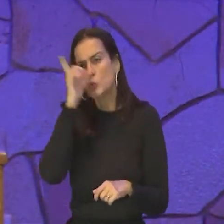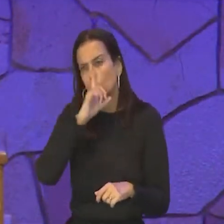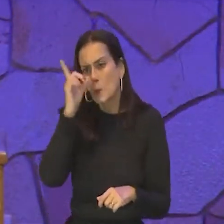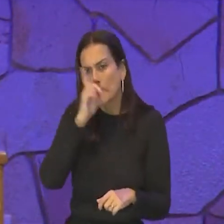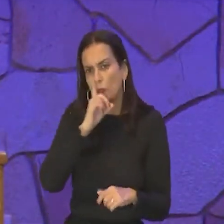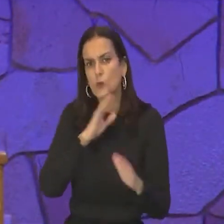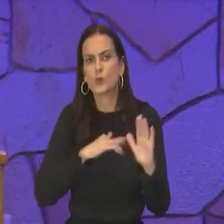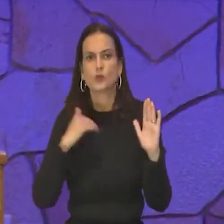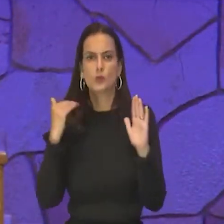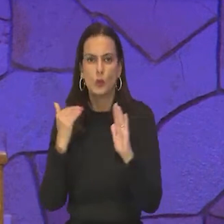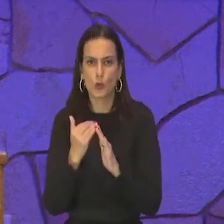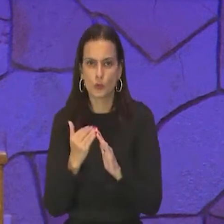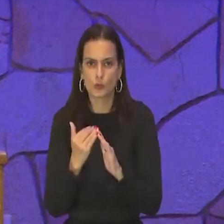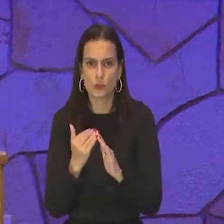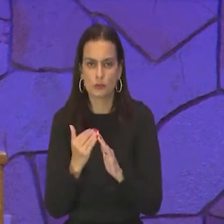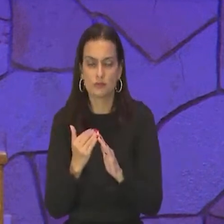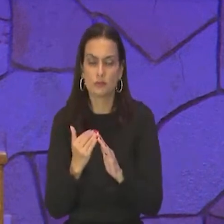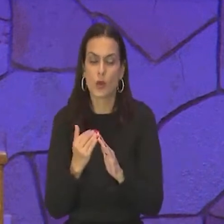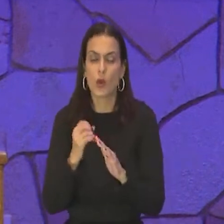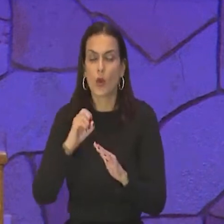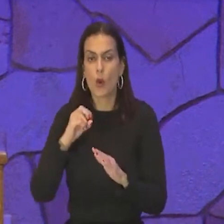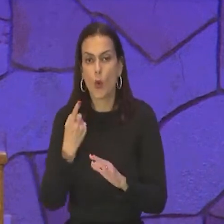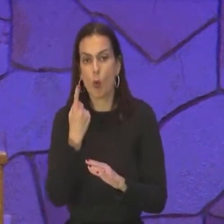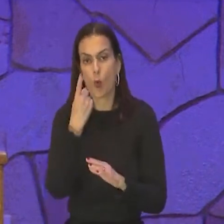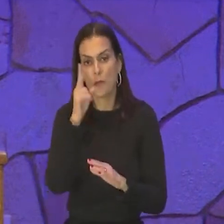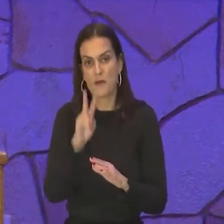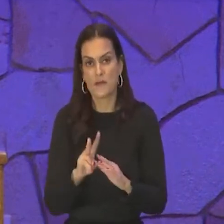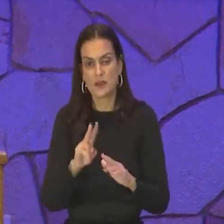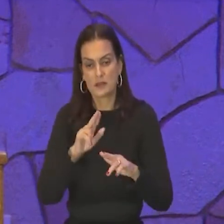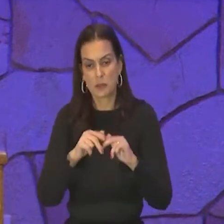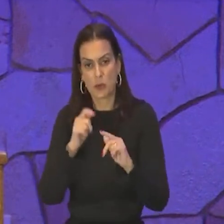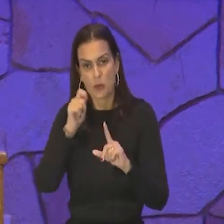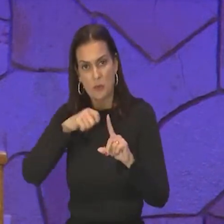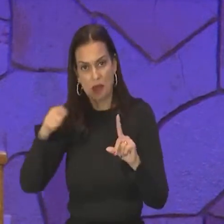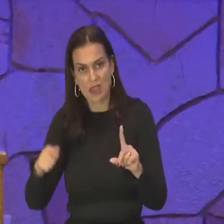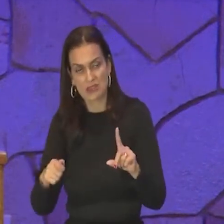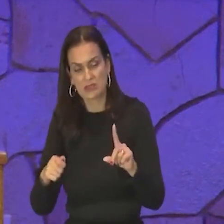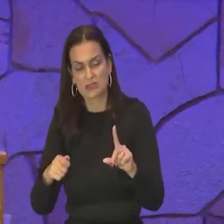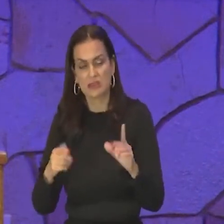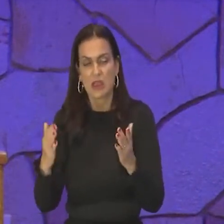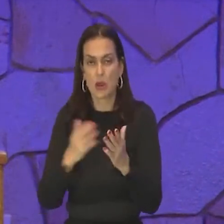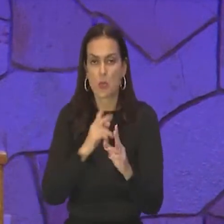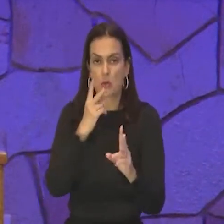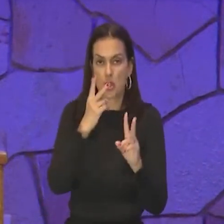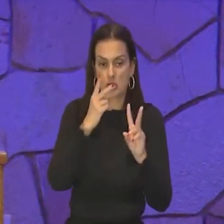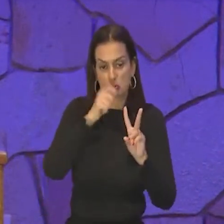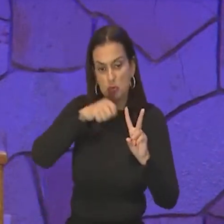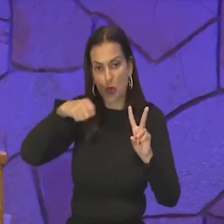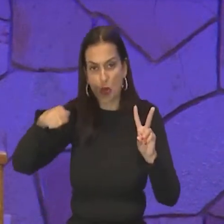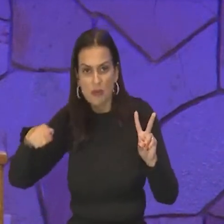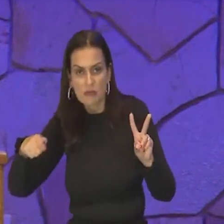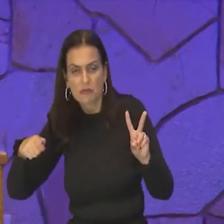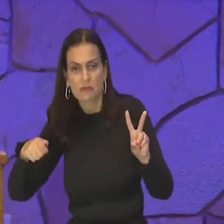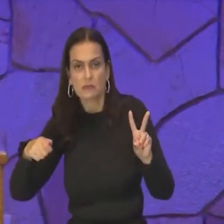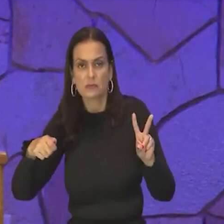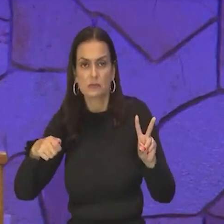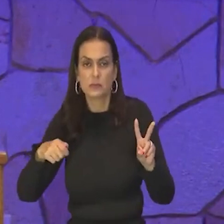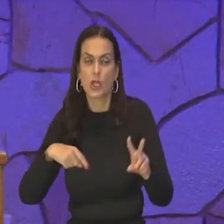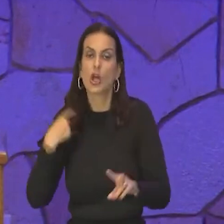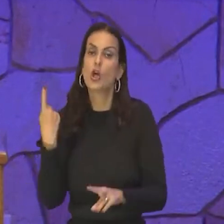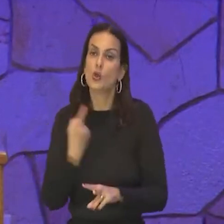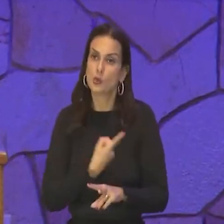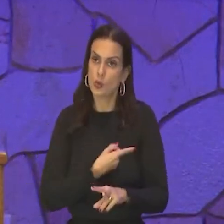igrejas mensalmente, para outras igrejas de 2 em 2 meses. Nós temos aqui a